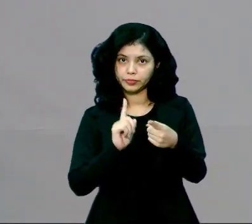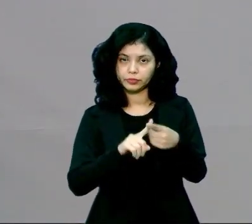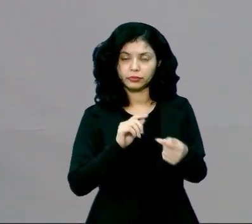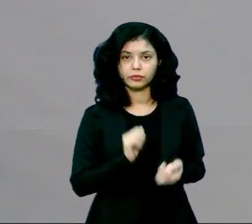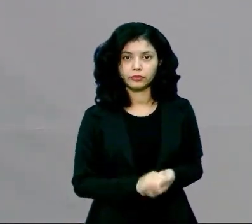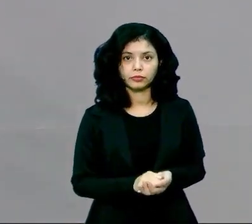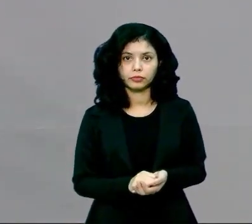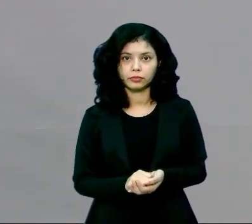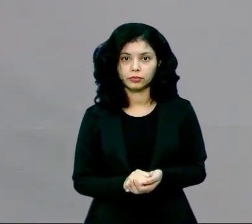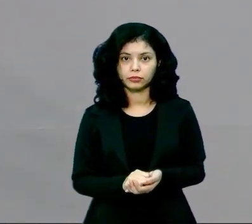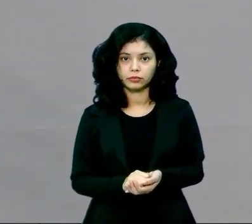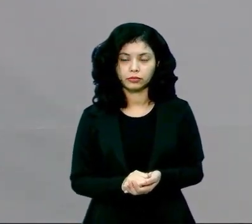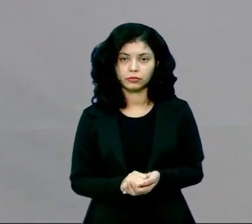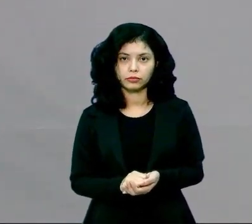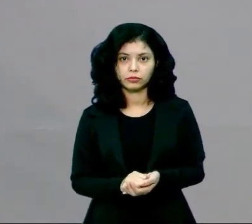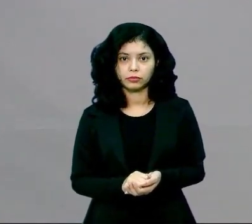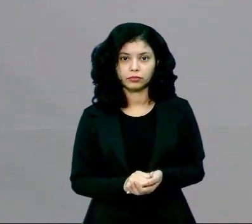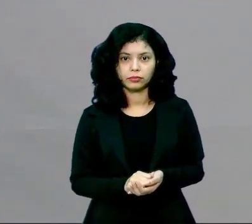porque,